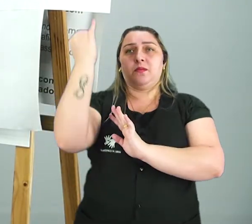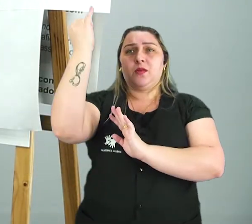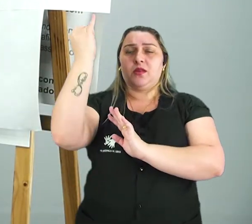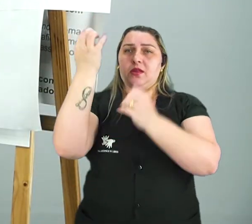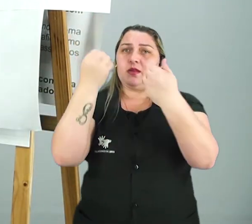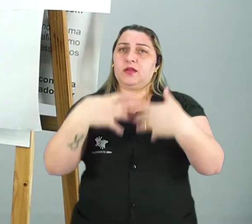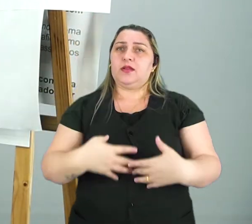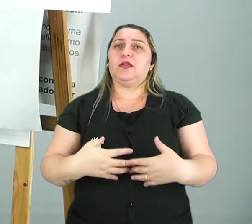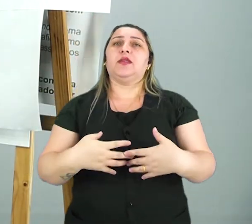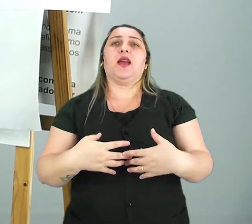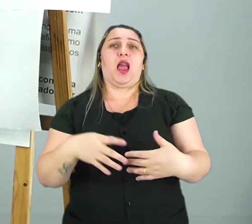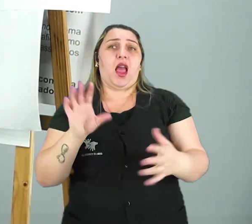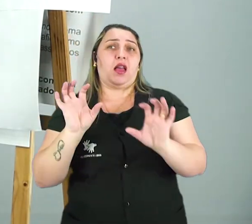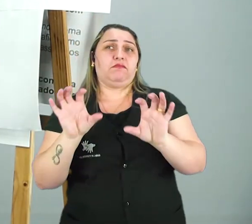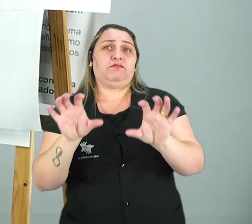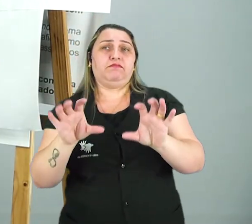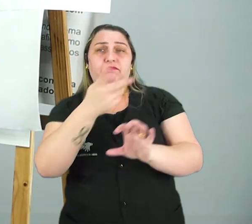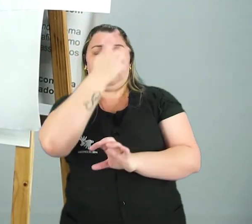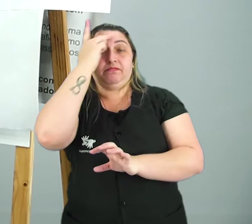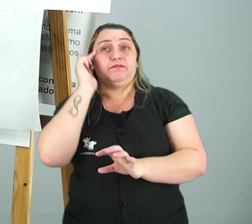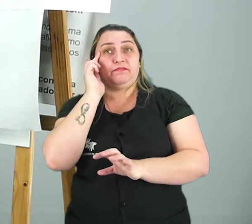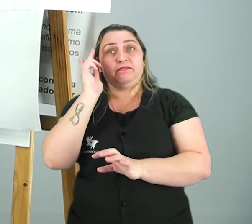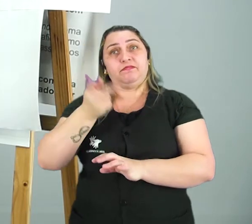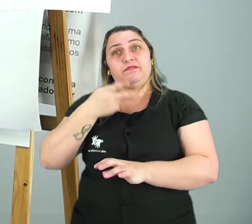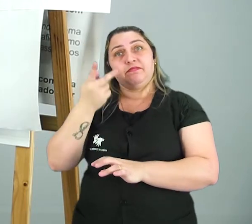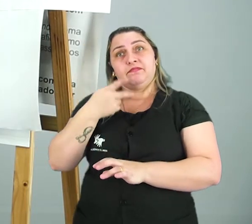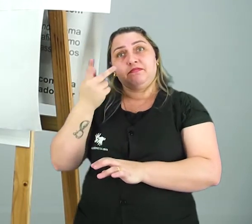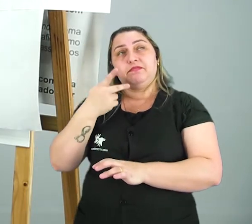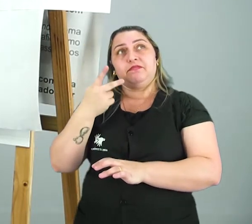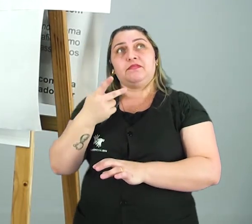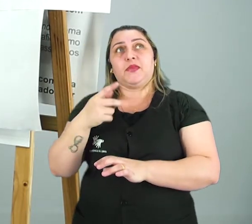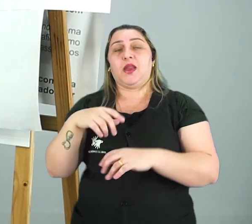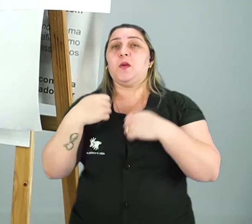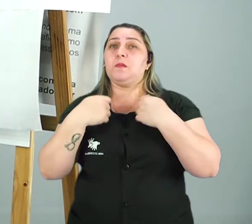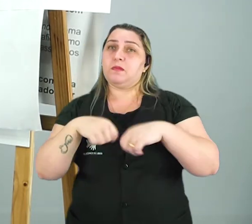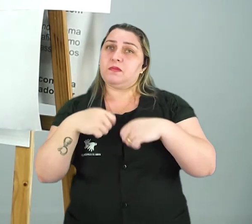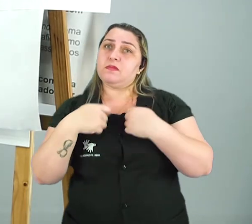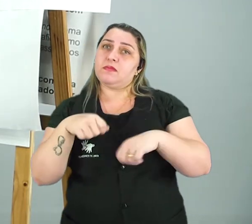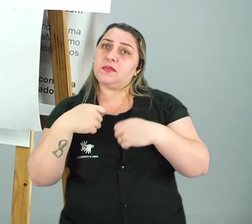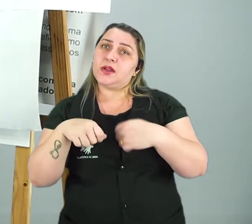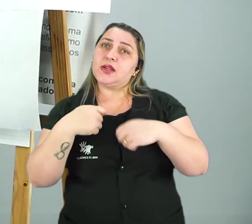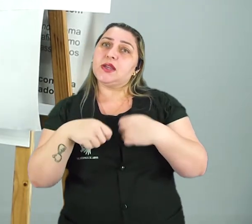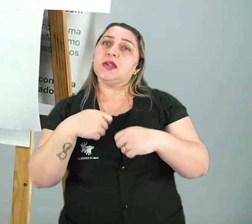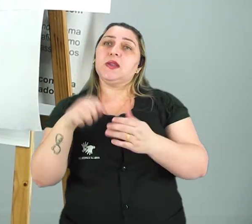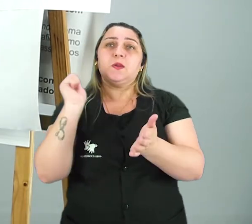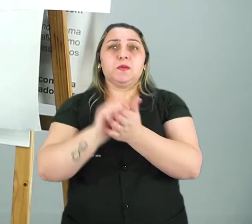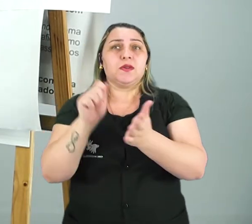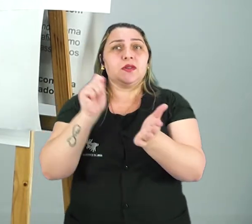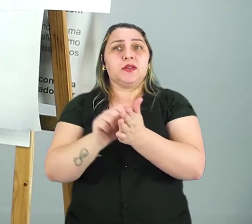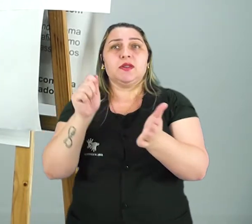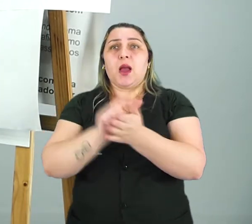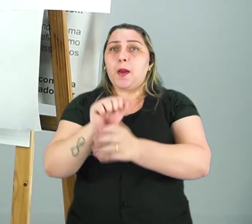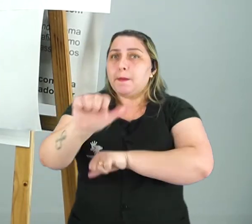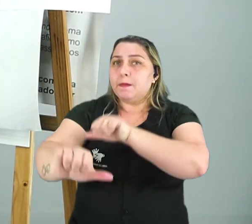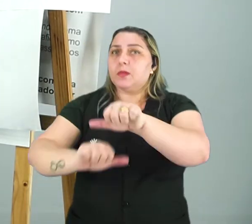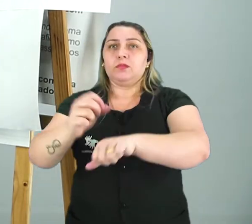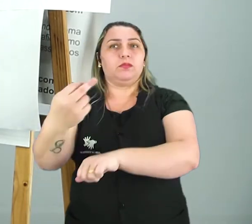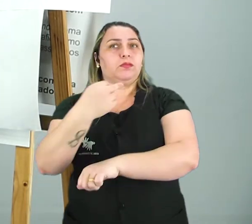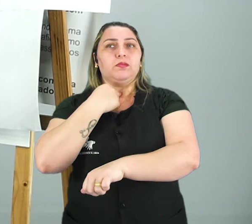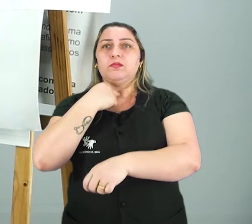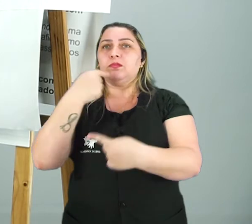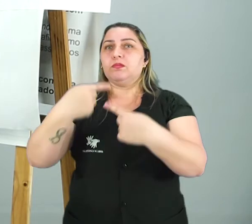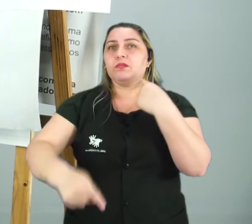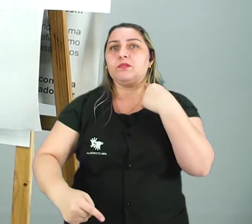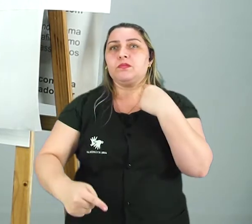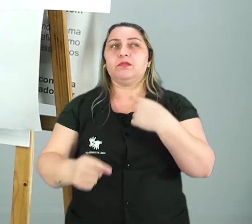destacar que é exatamente como a pessoa fala, eu preciso transcrever, eu não posso fazer alguma modificação